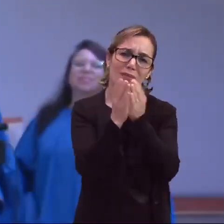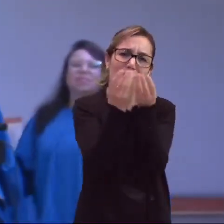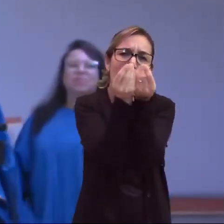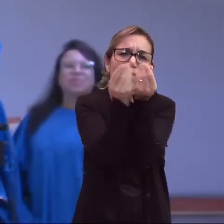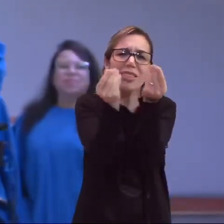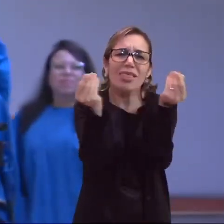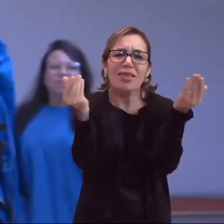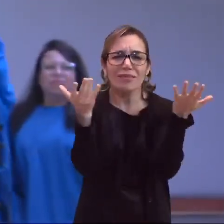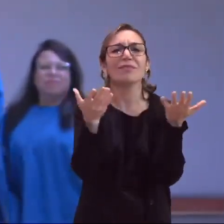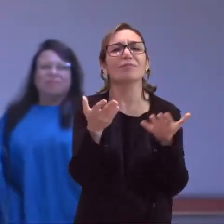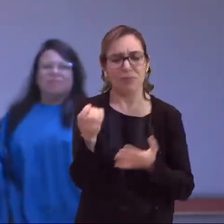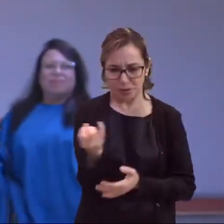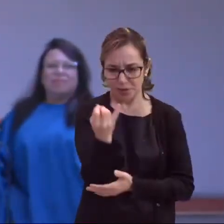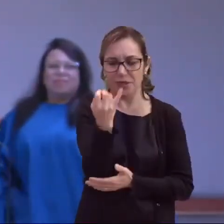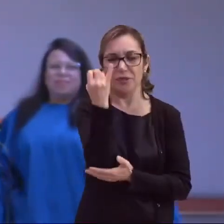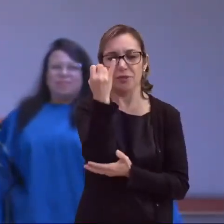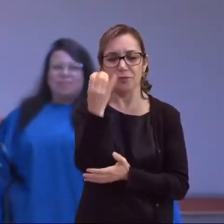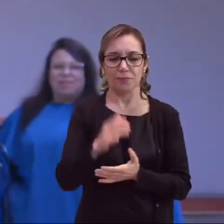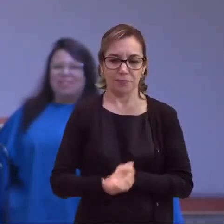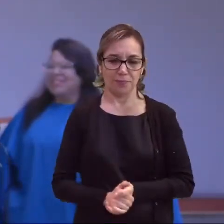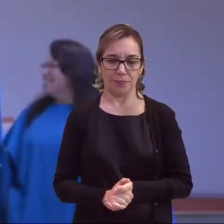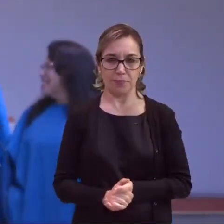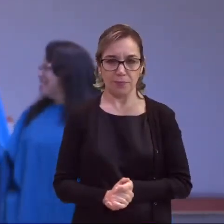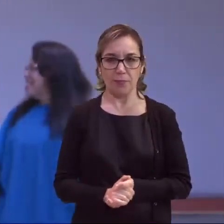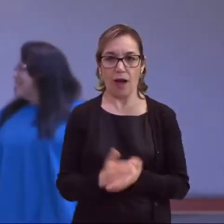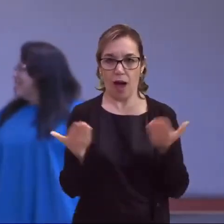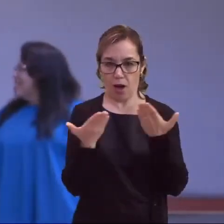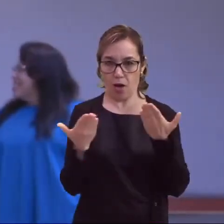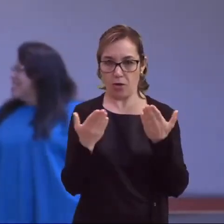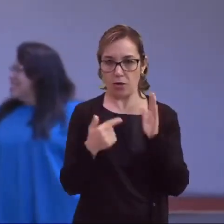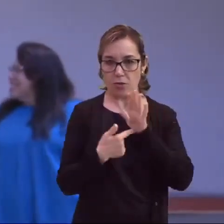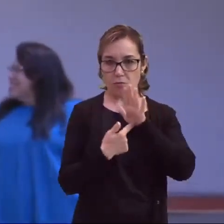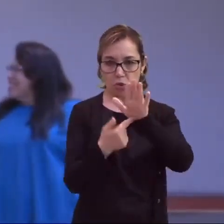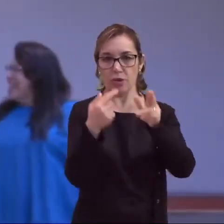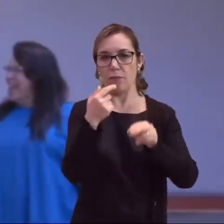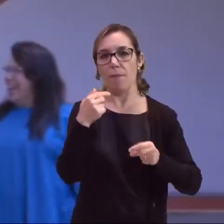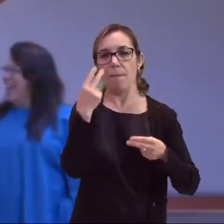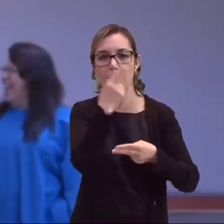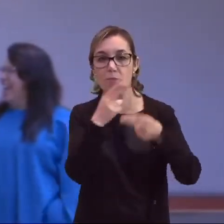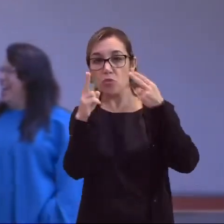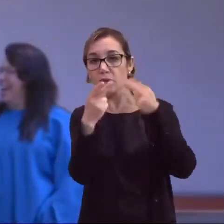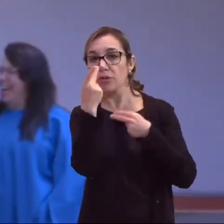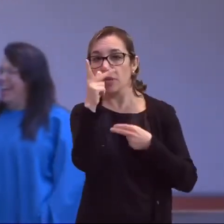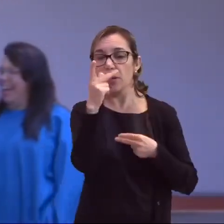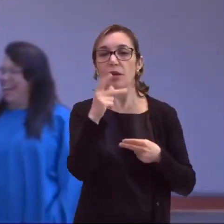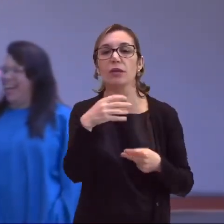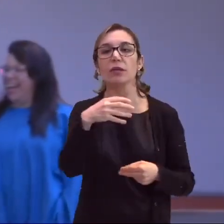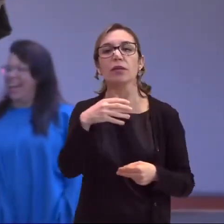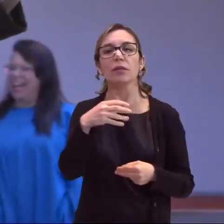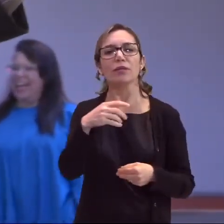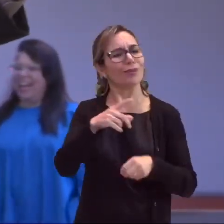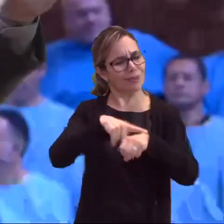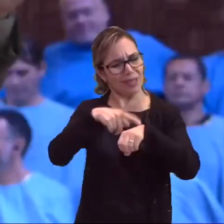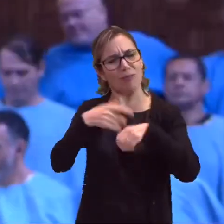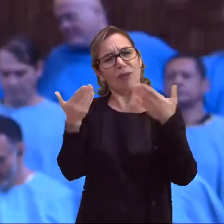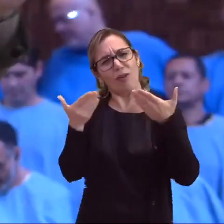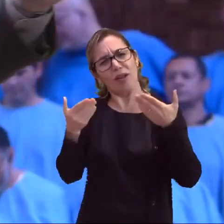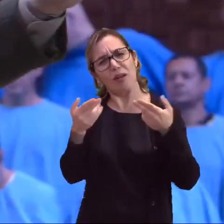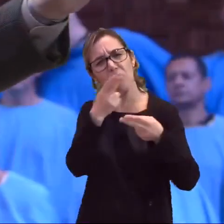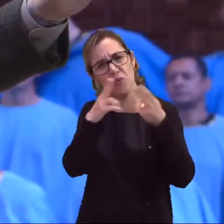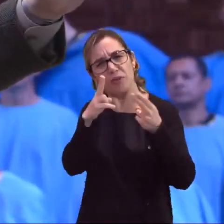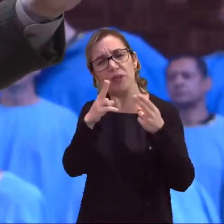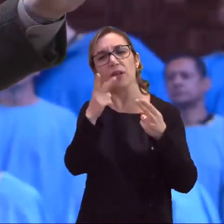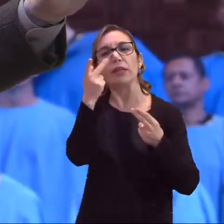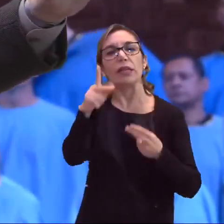só o finalzinho dela que é de adoração e eu queria desafiar você a falar baixinho